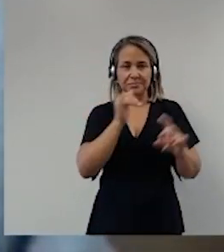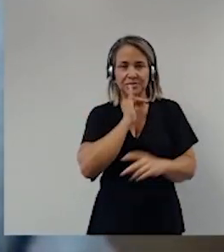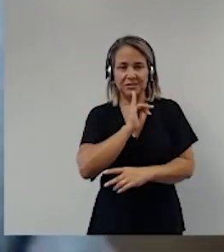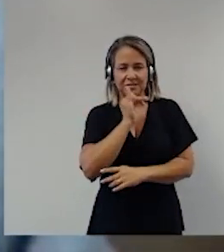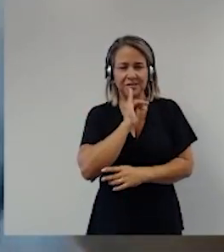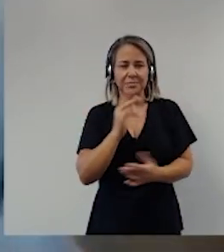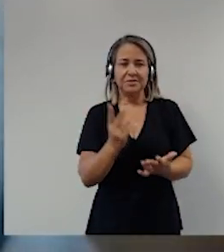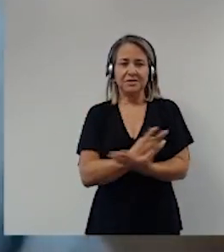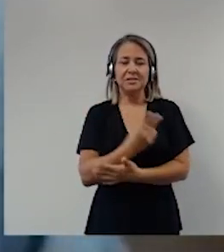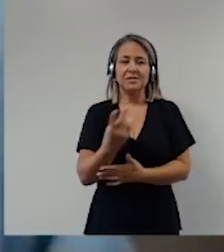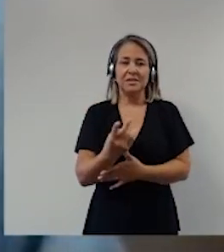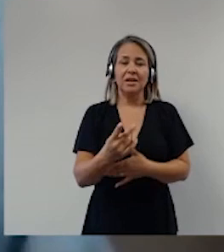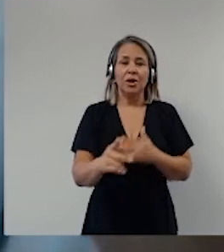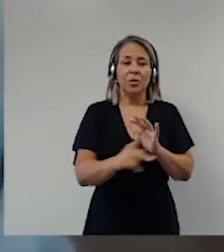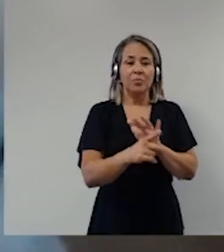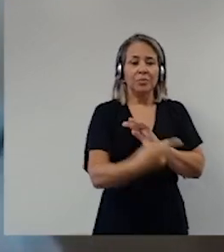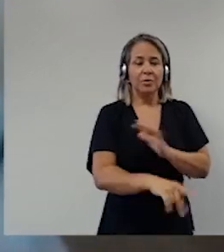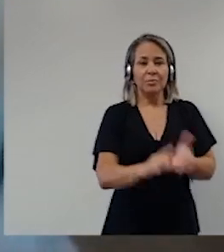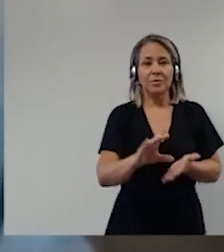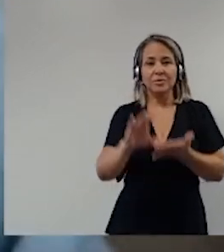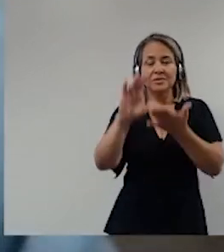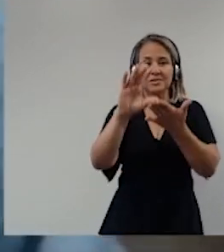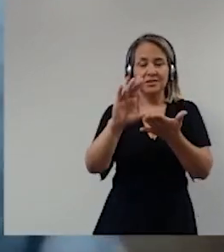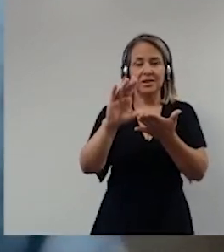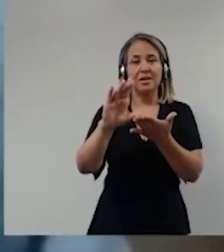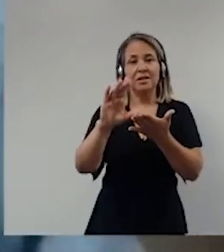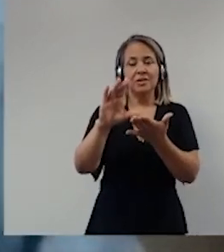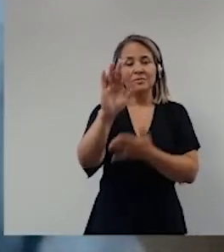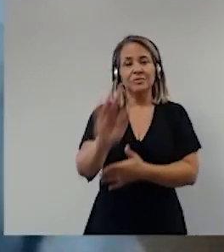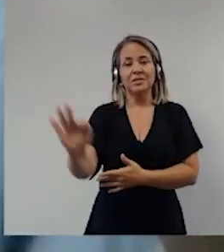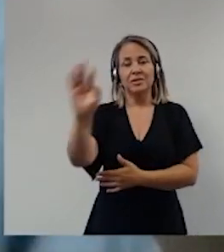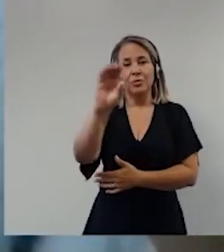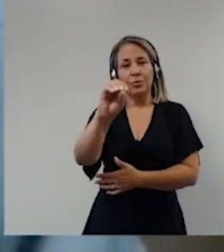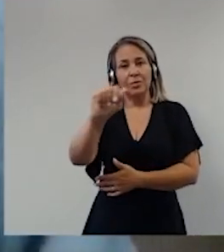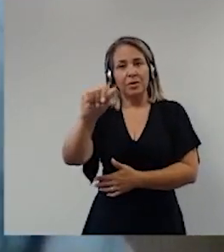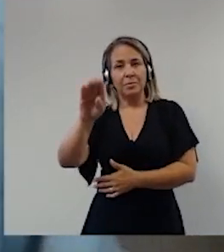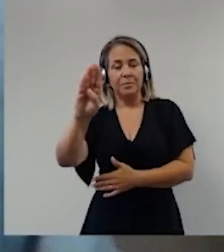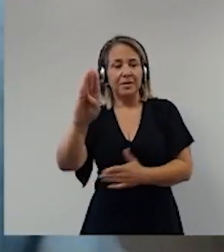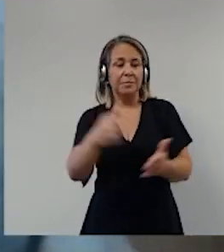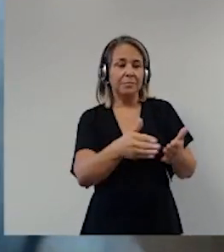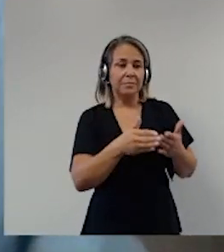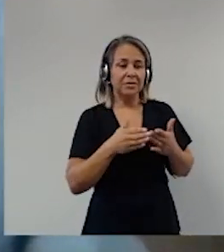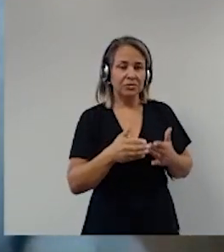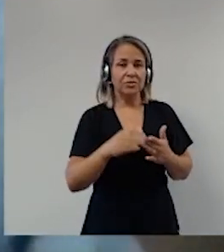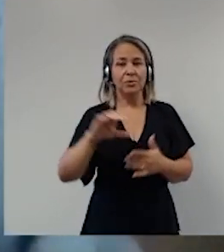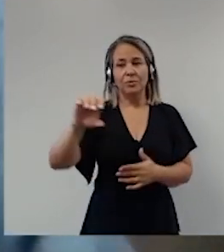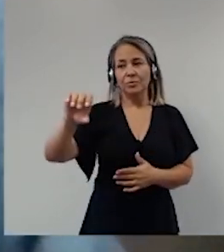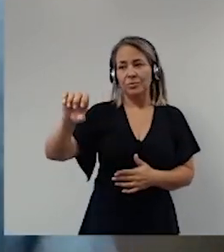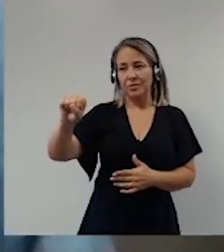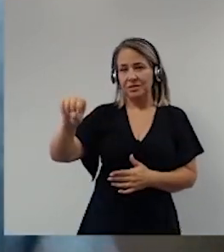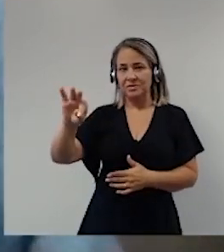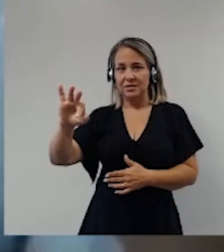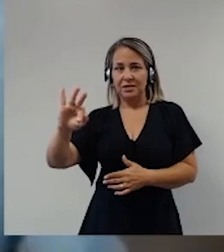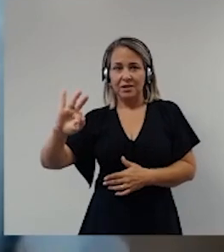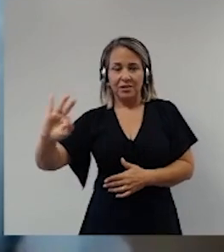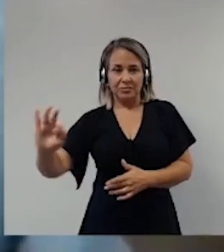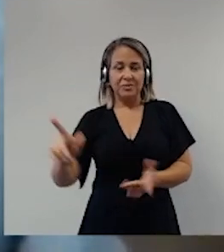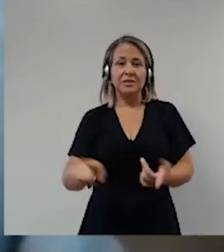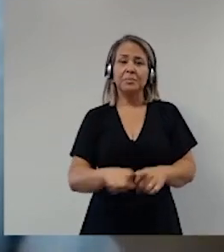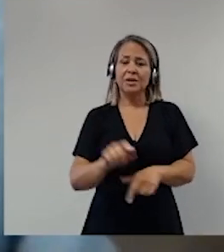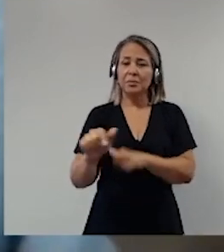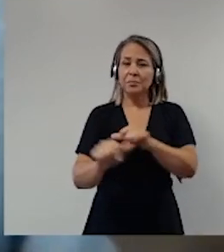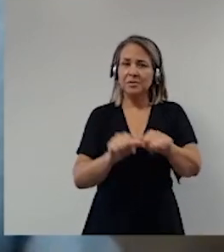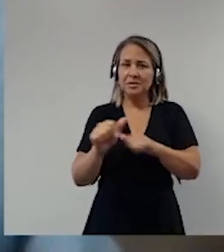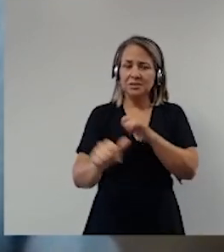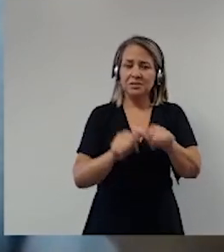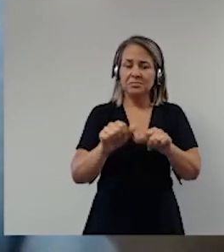exemplo que o próprio Conselho Federal da OAB requereu ao Supremo Tribunal Federal a modificação da sessão virtual para